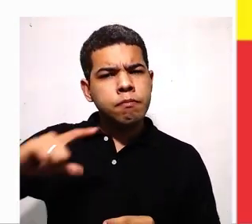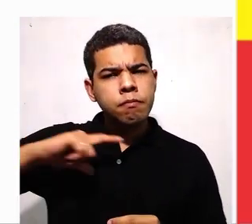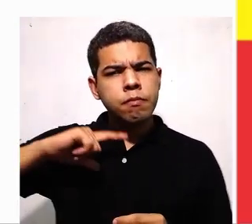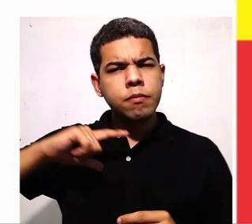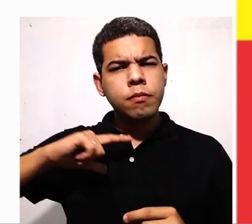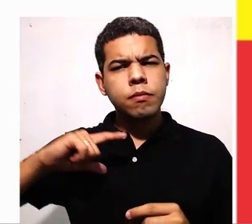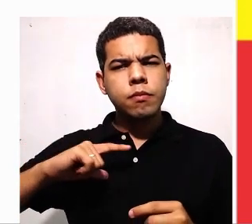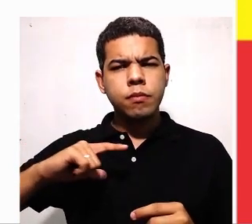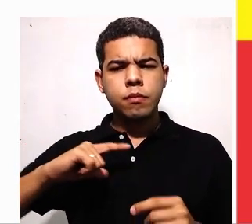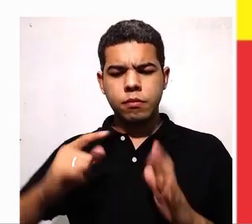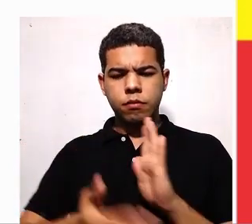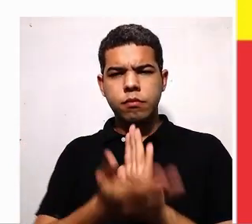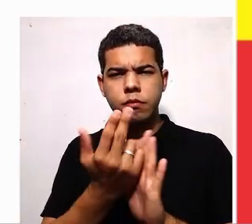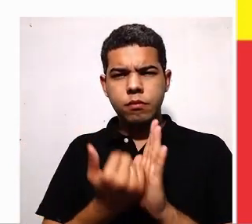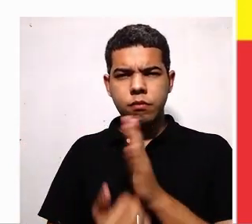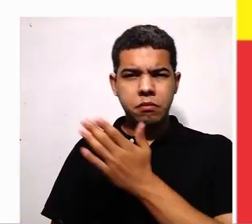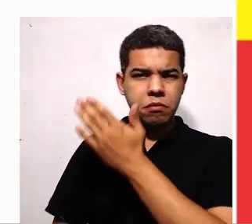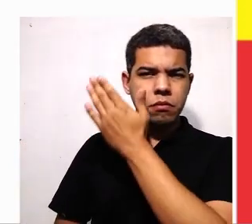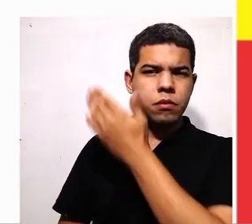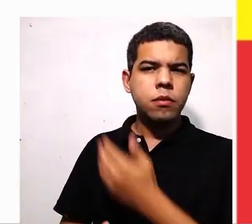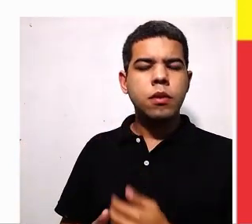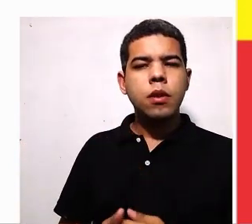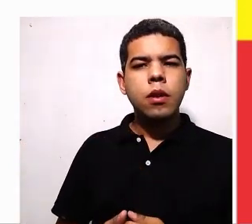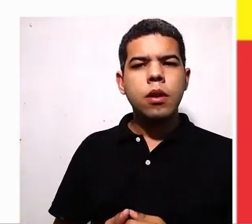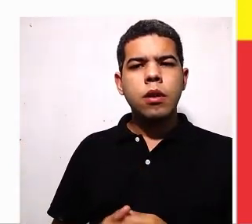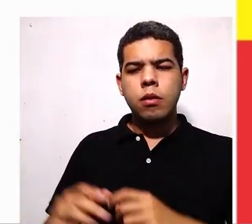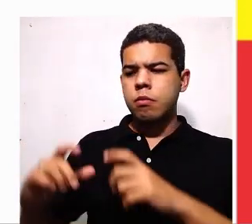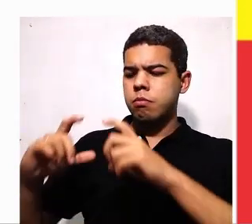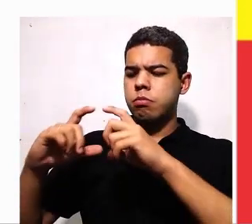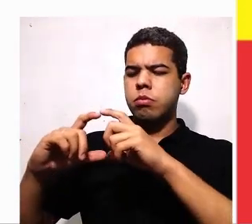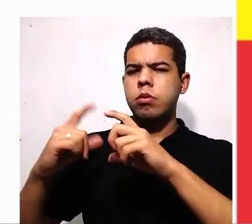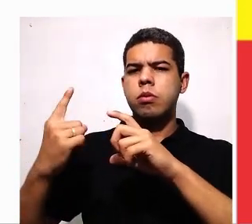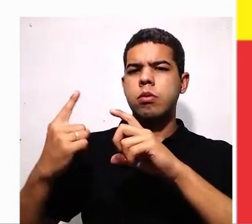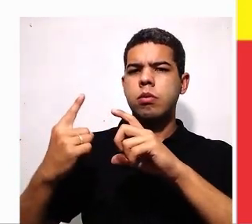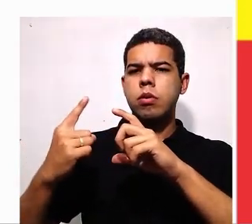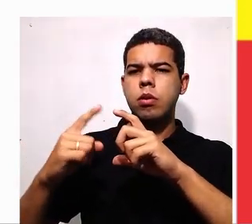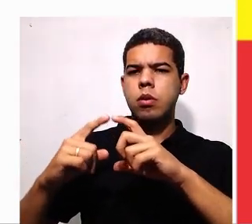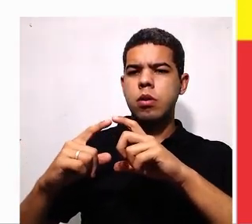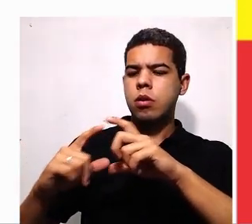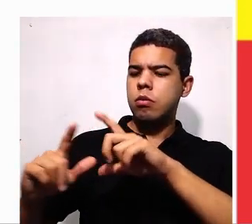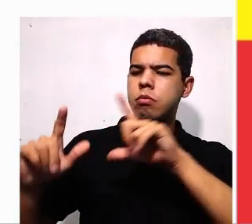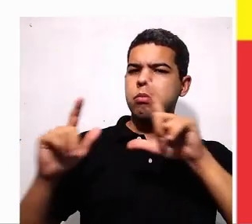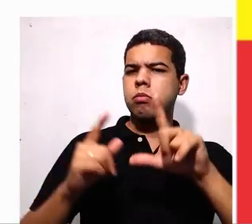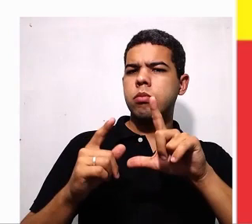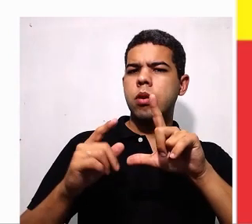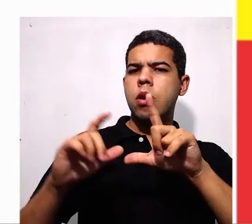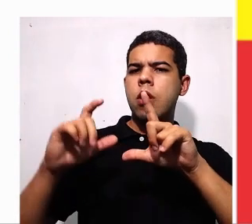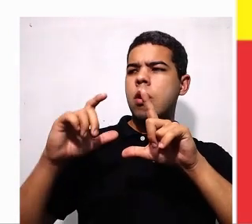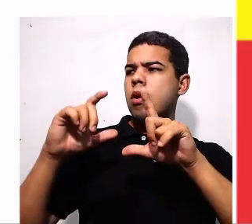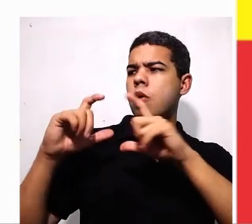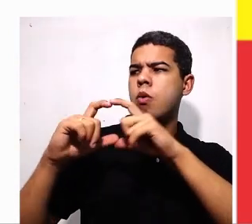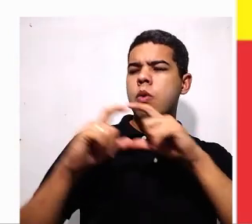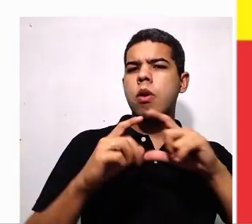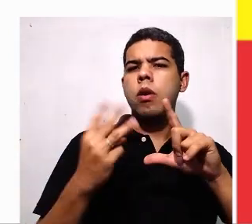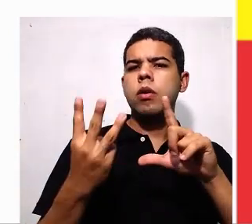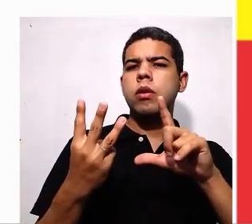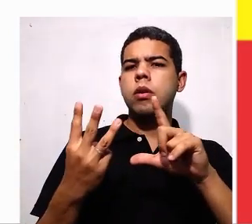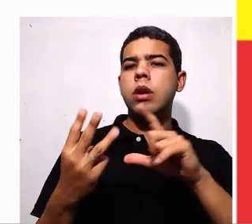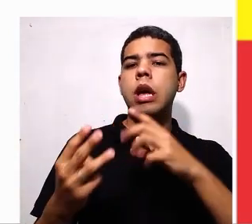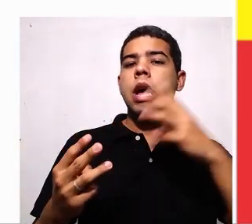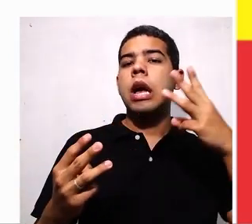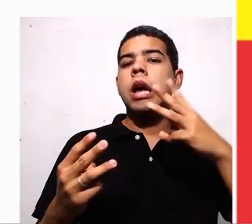existem essas figuras. A primeira figura, 1 quadrado. A segunda, 3 quadrados. A terceira, quanto? Veja